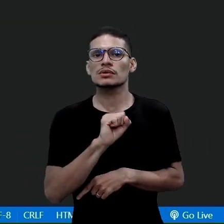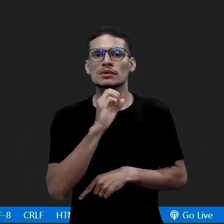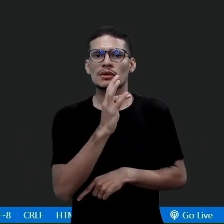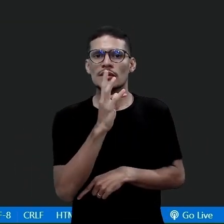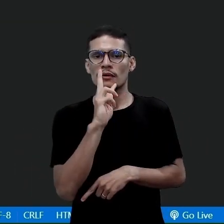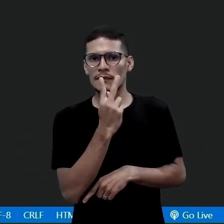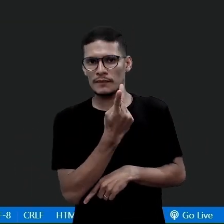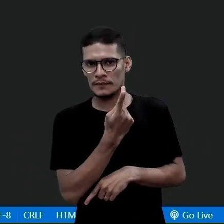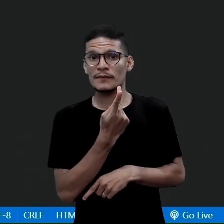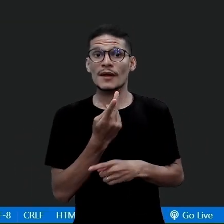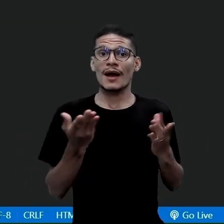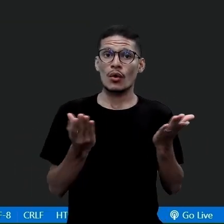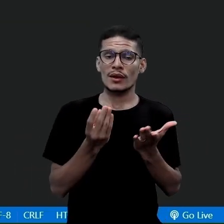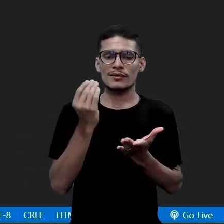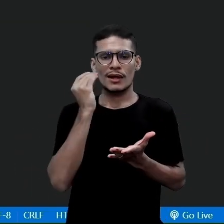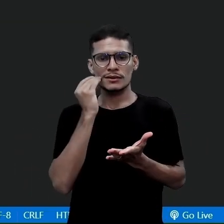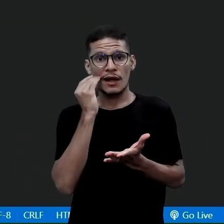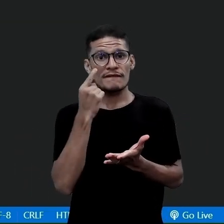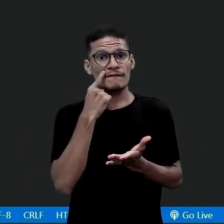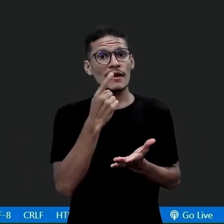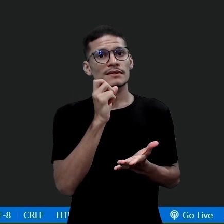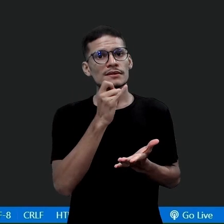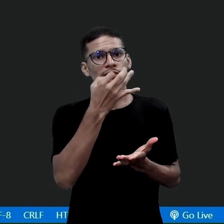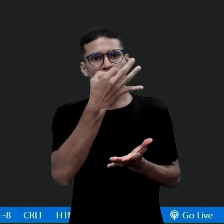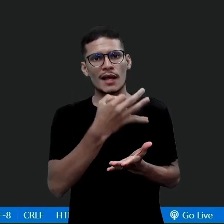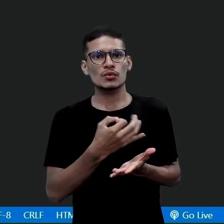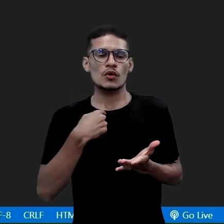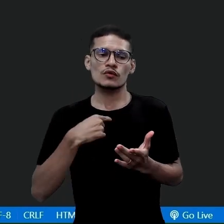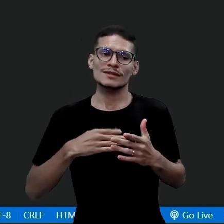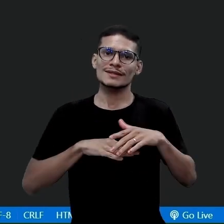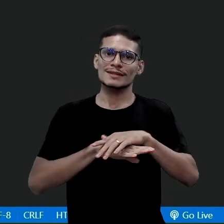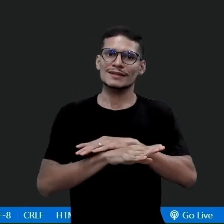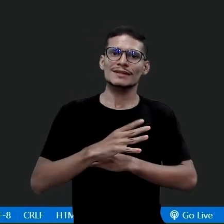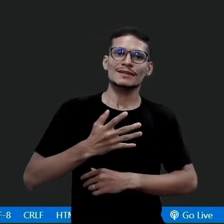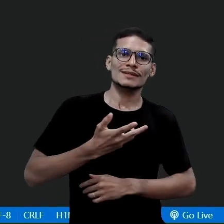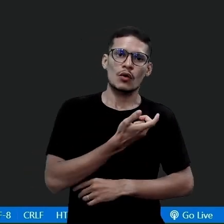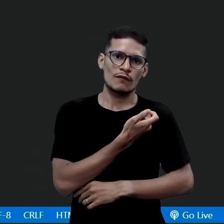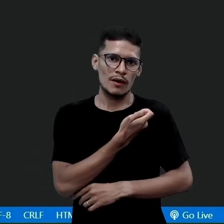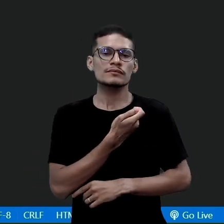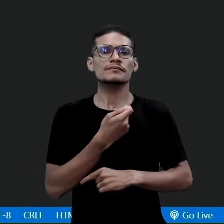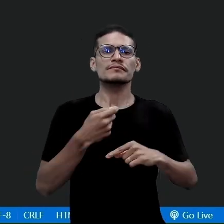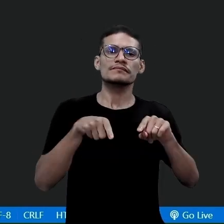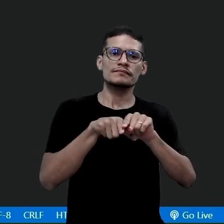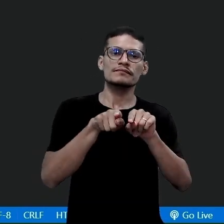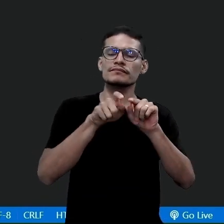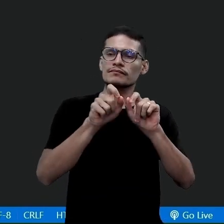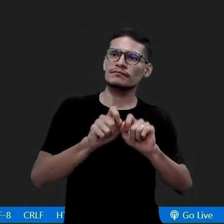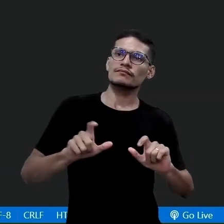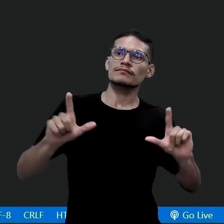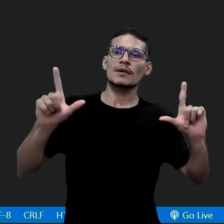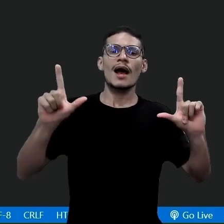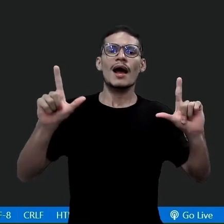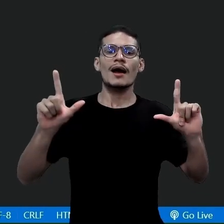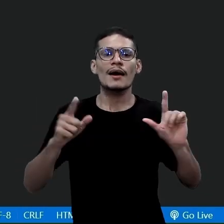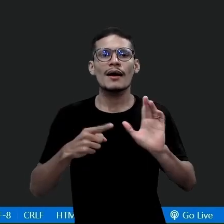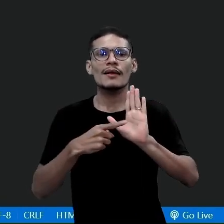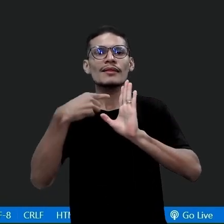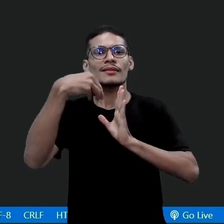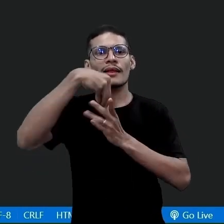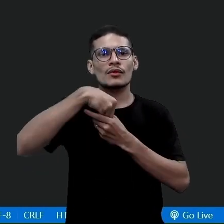Agora eu vou testar para ver se deu tudo certo. Vou salvar o documento e vou abrir ele lá na pasta do arquivo.